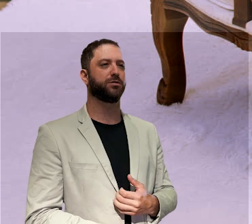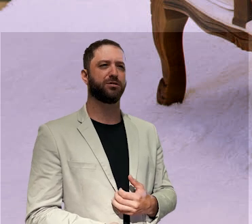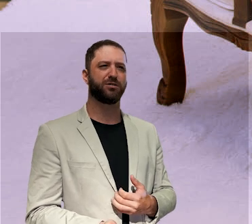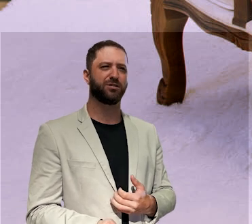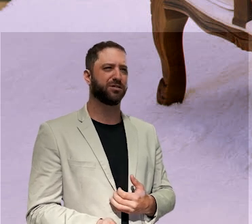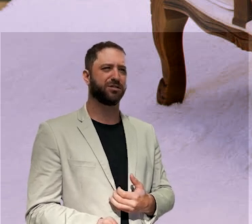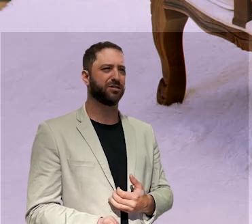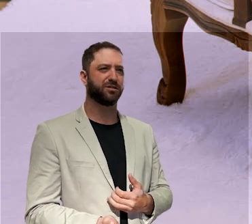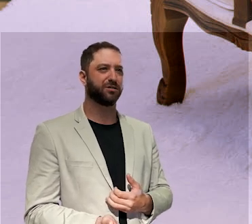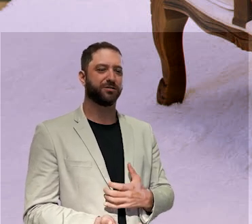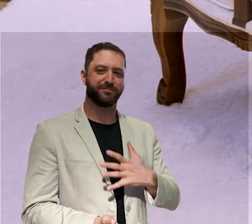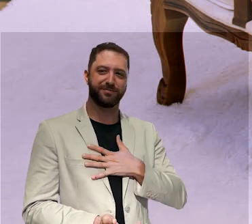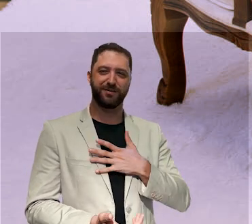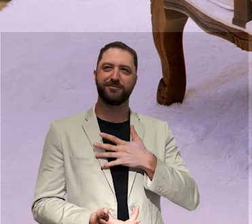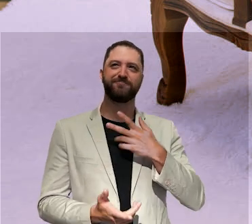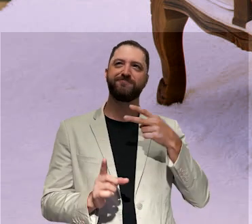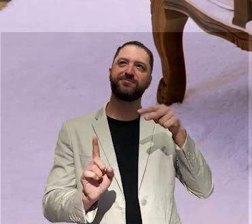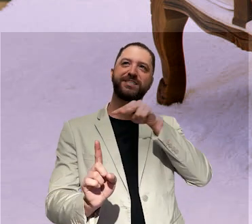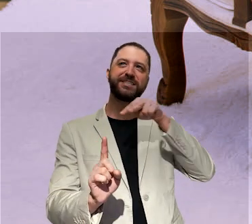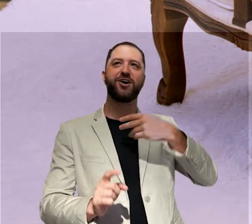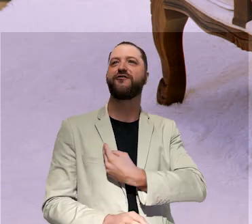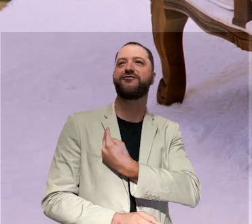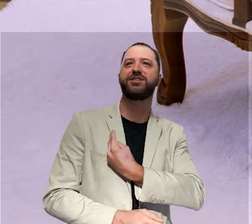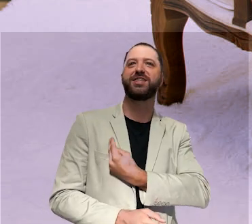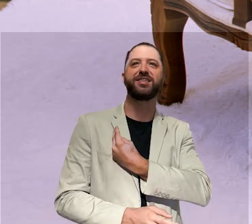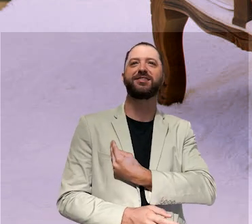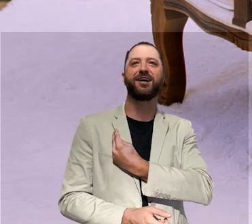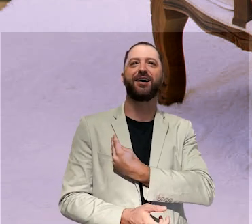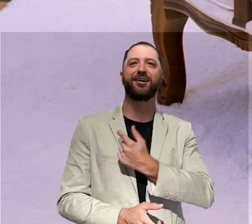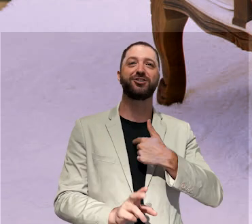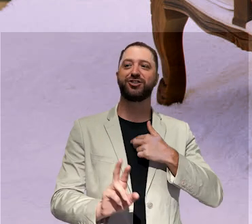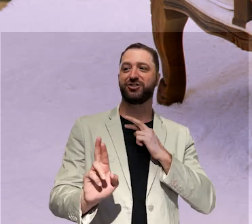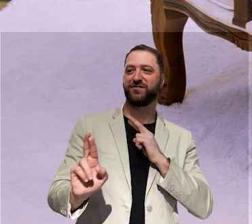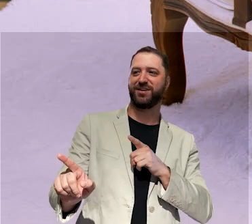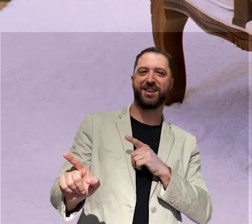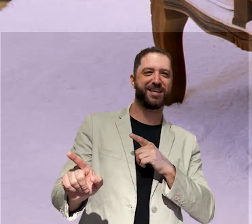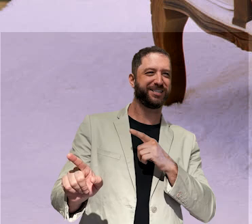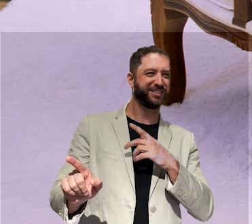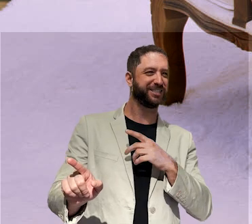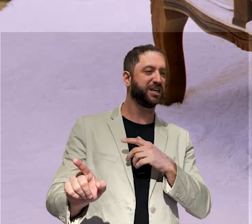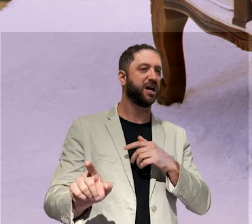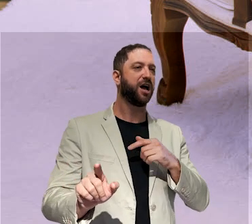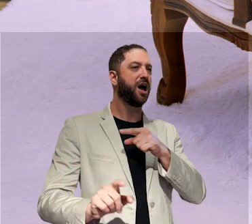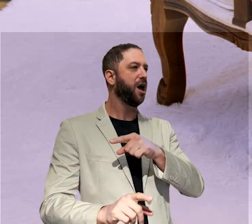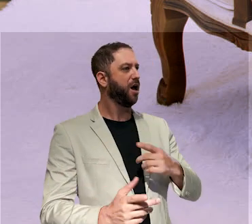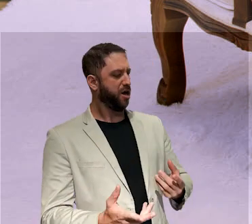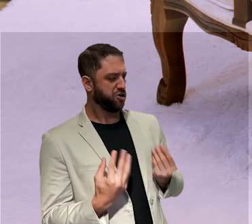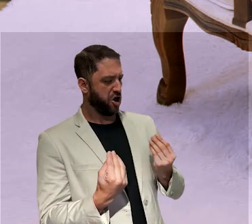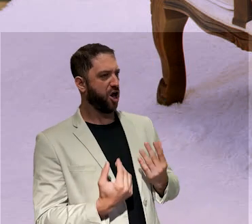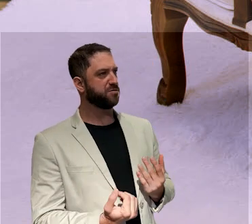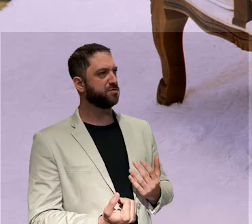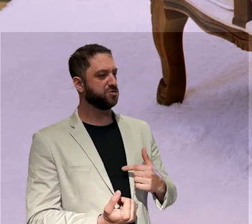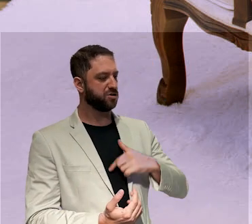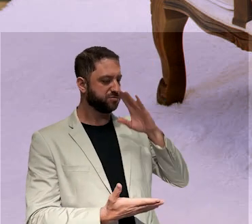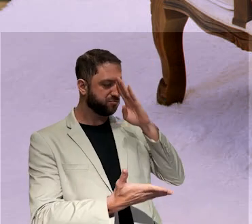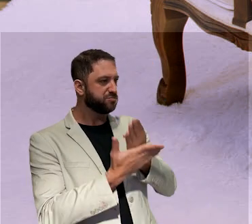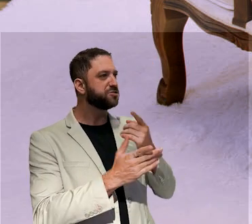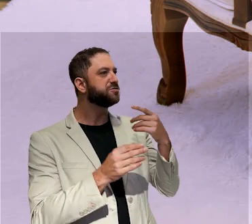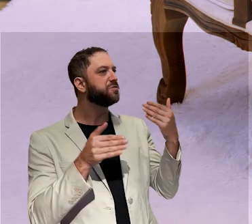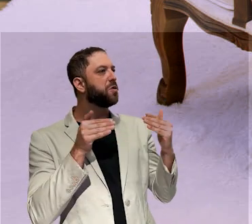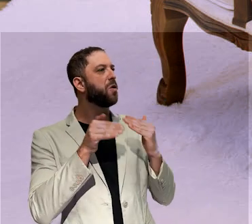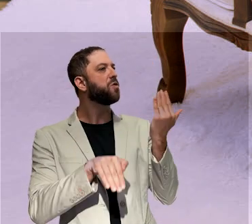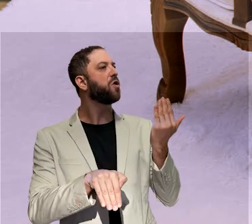forma como eu penso e enxergo a vida, às vezes pelo fato de ser diferente da sua, é uma ameaça à